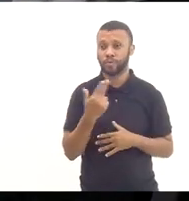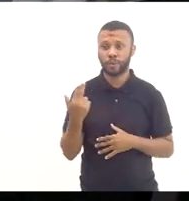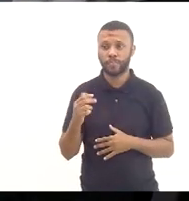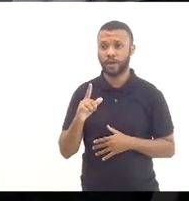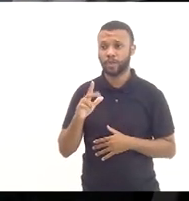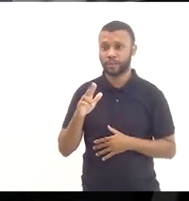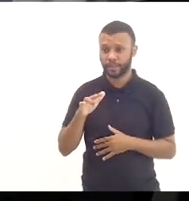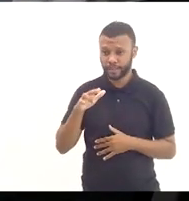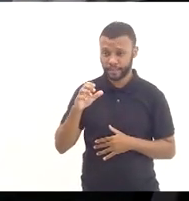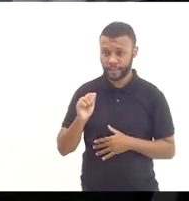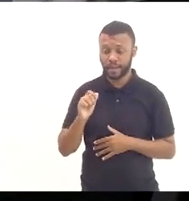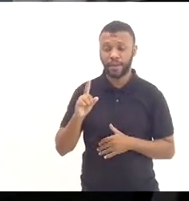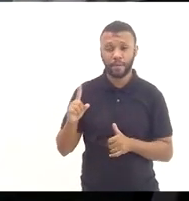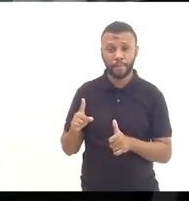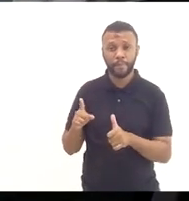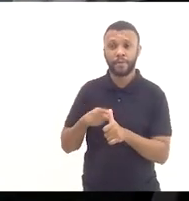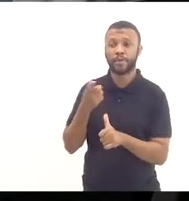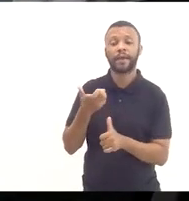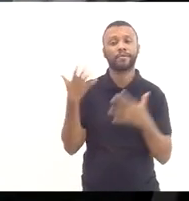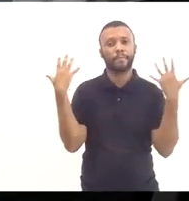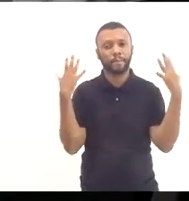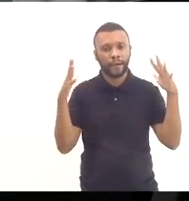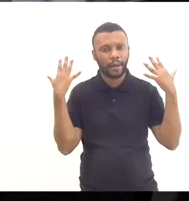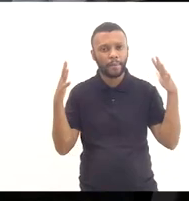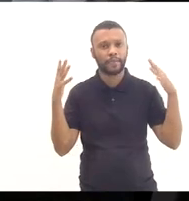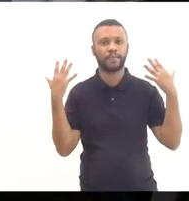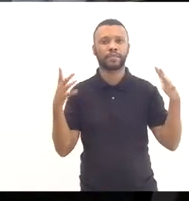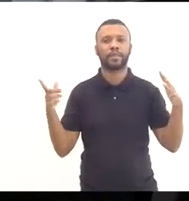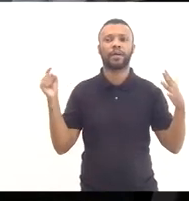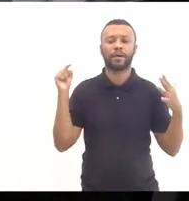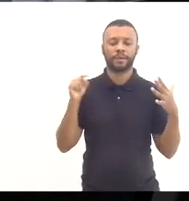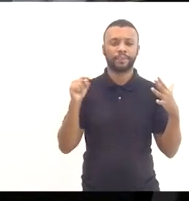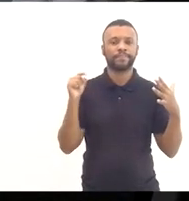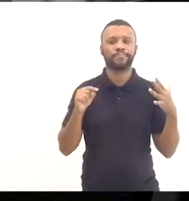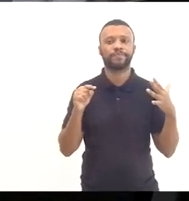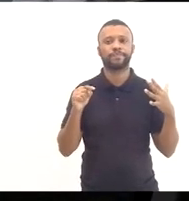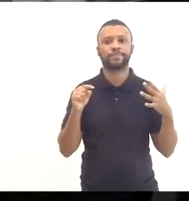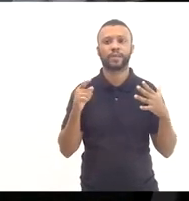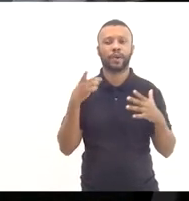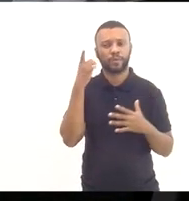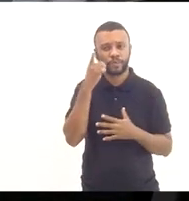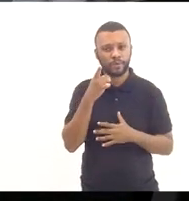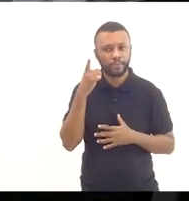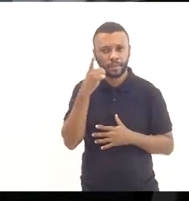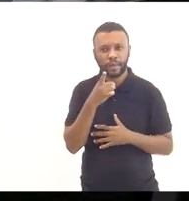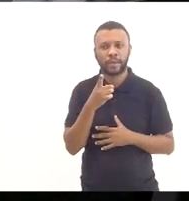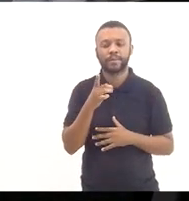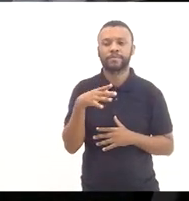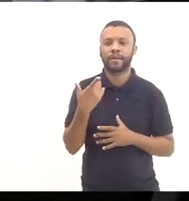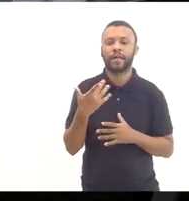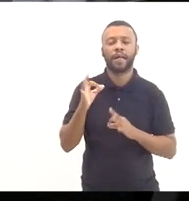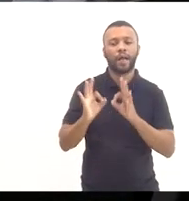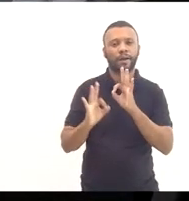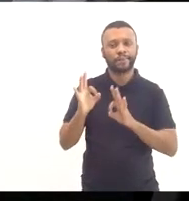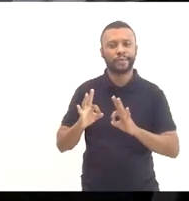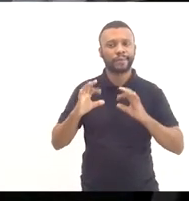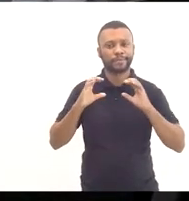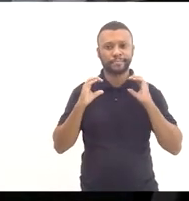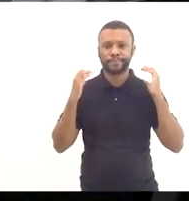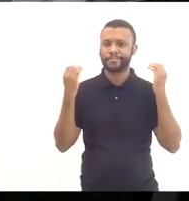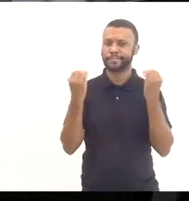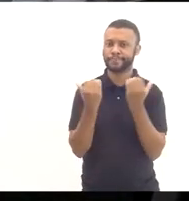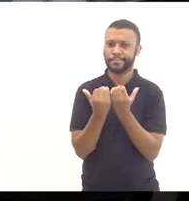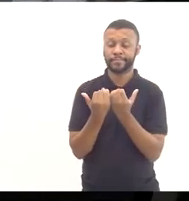nome é aluno fina e o primeiro quero parabenizar né o deputado por isso dizer para Doutora